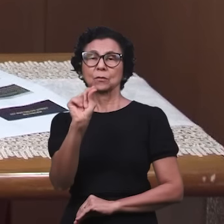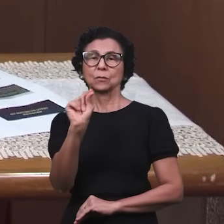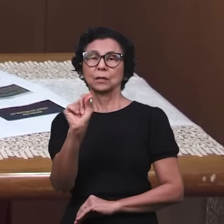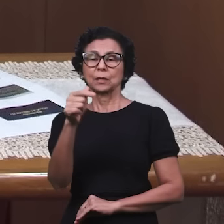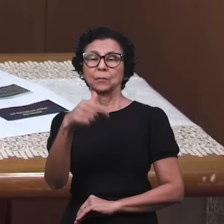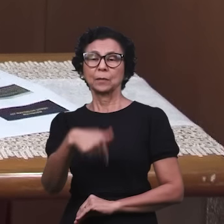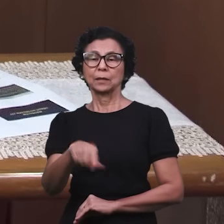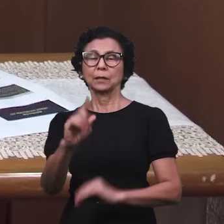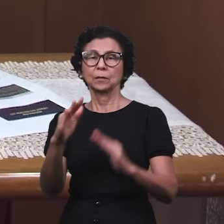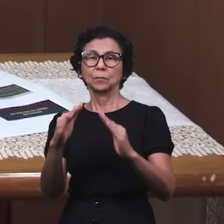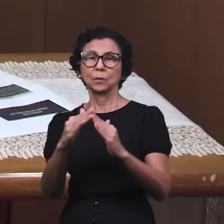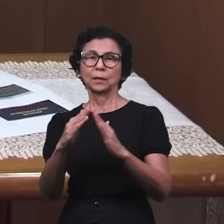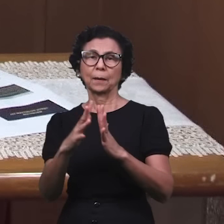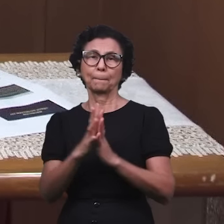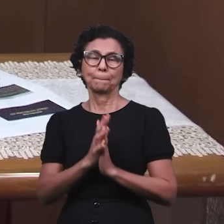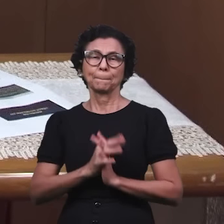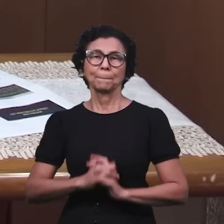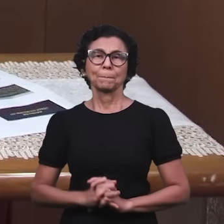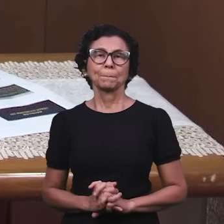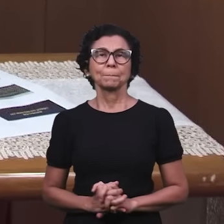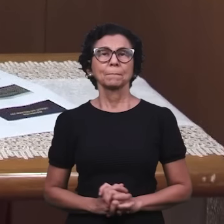ali vireis.